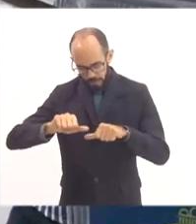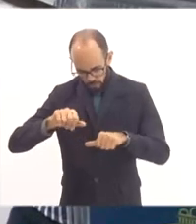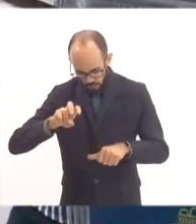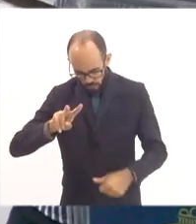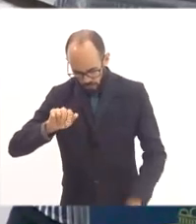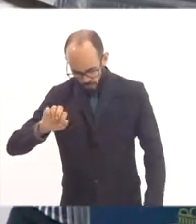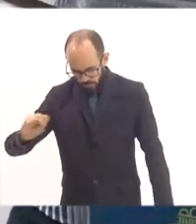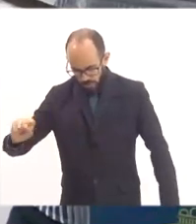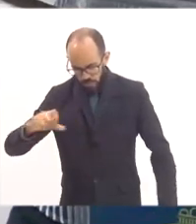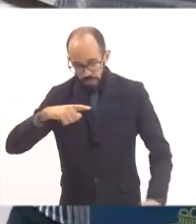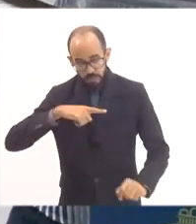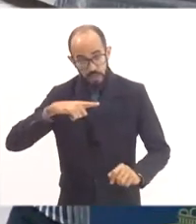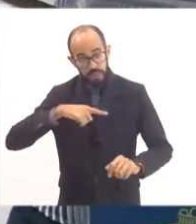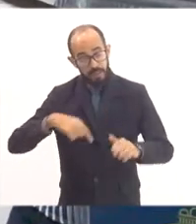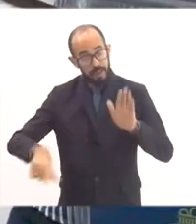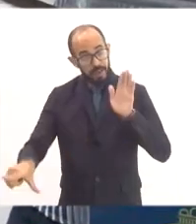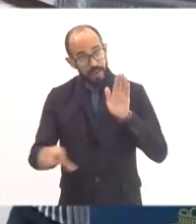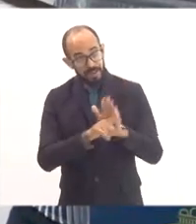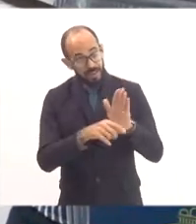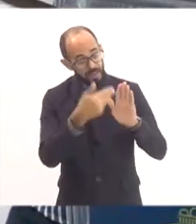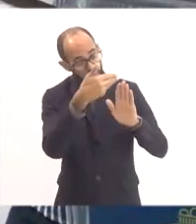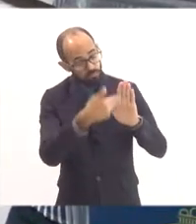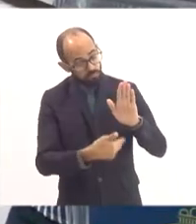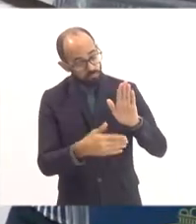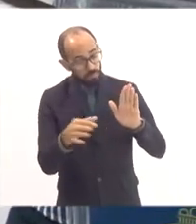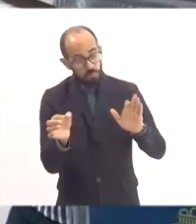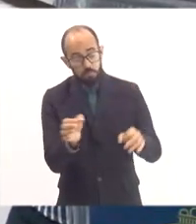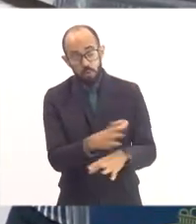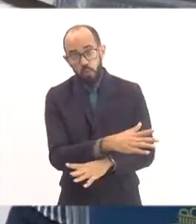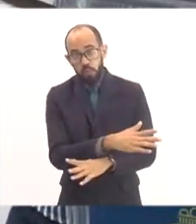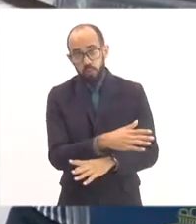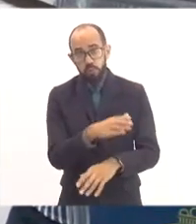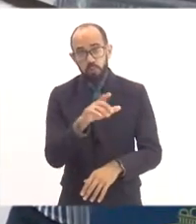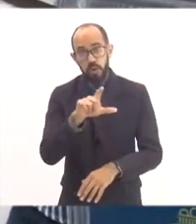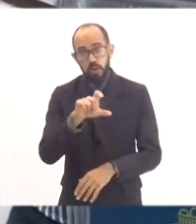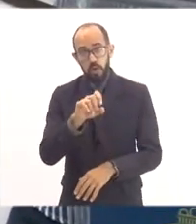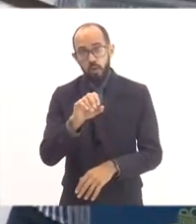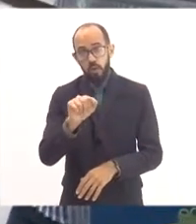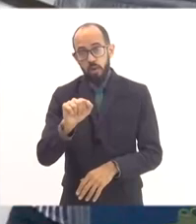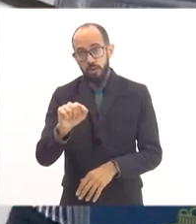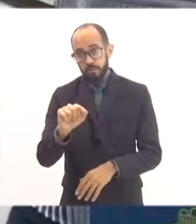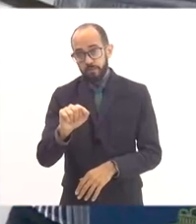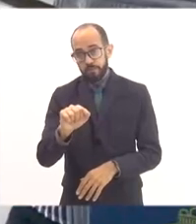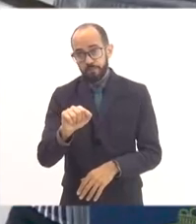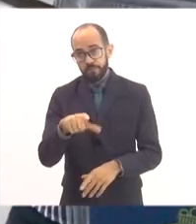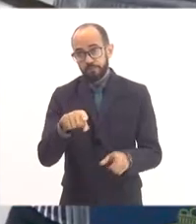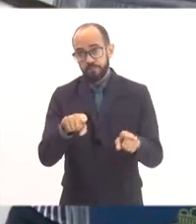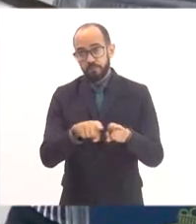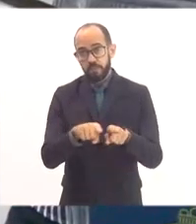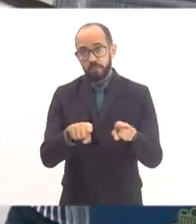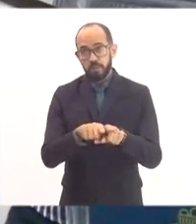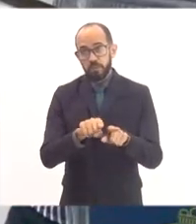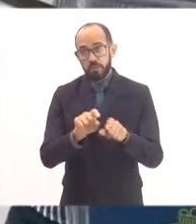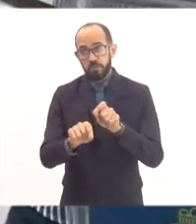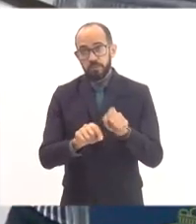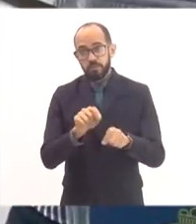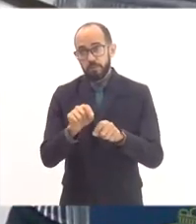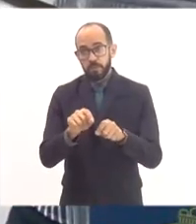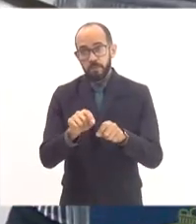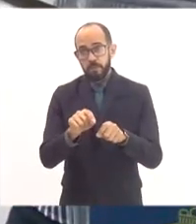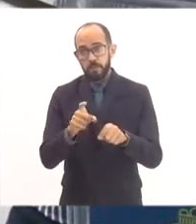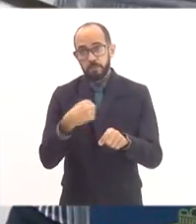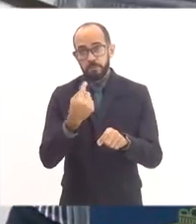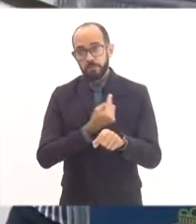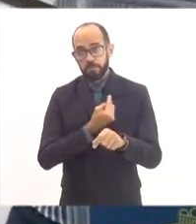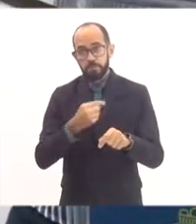está nas leis de diretrizes já orçamentárias, já está na LOA. E mais, a